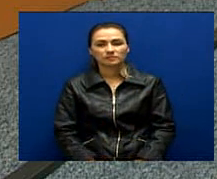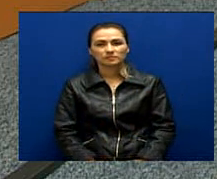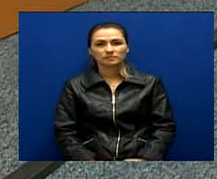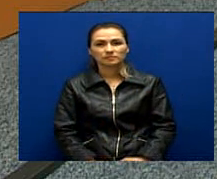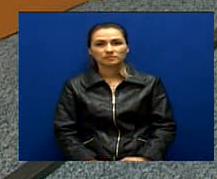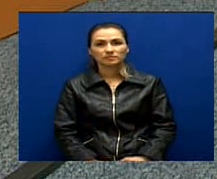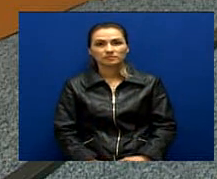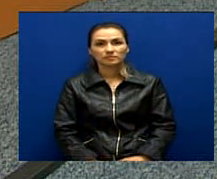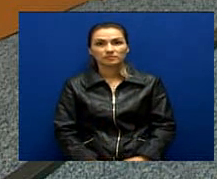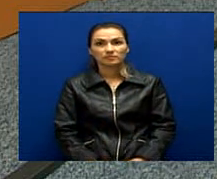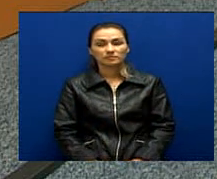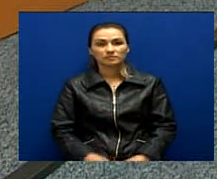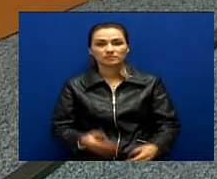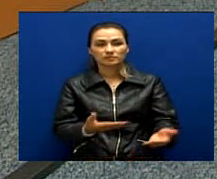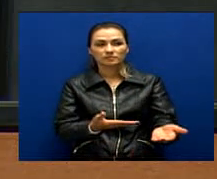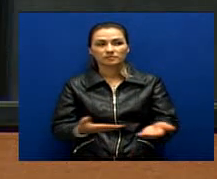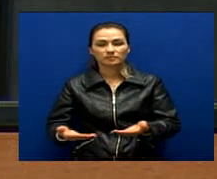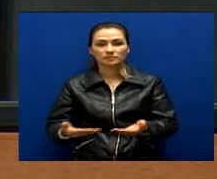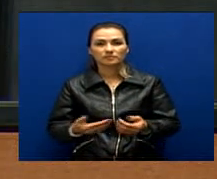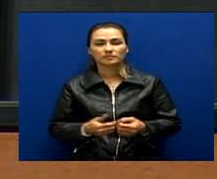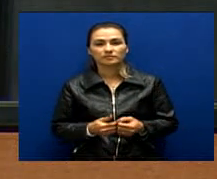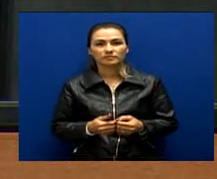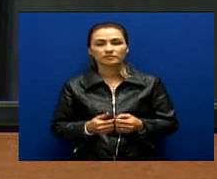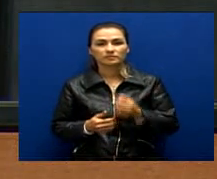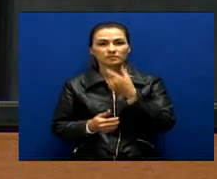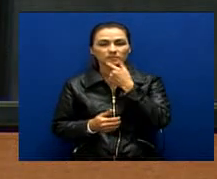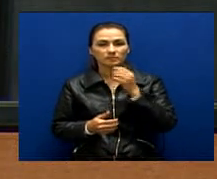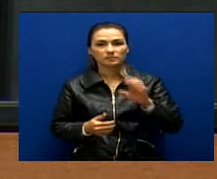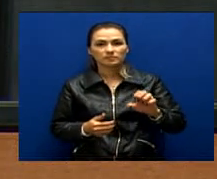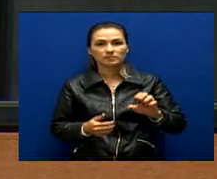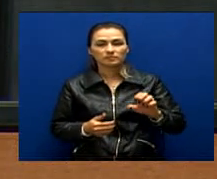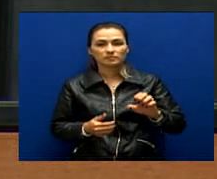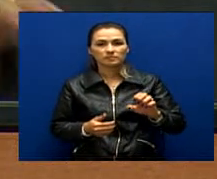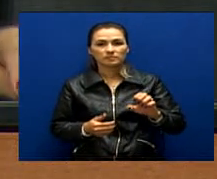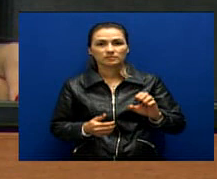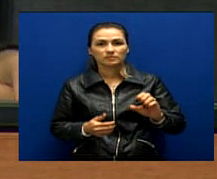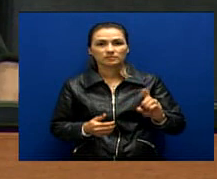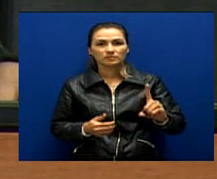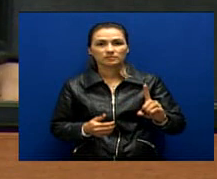agora fala pro edson dantas